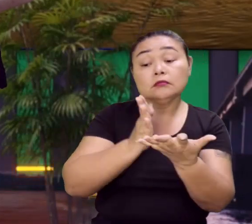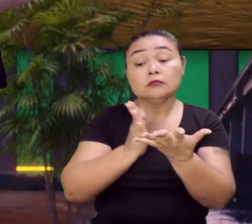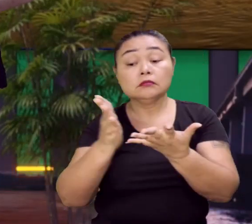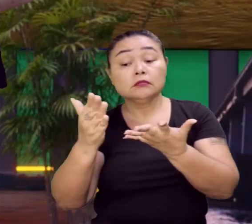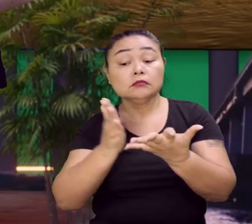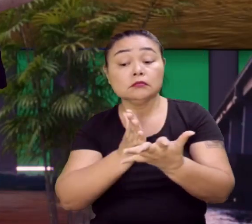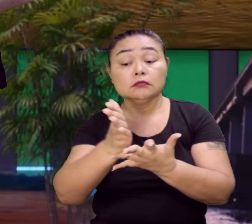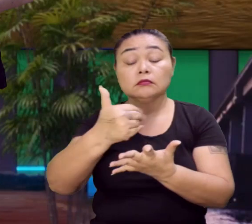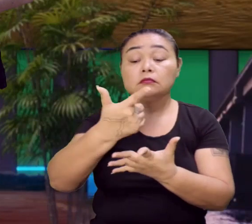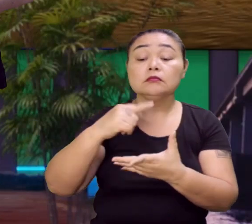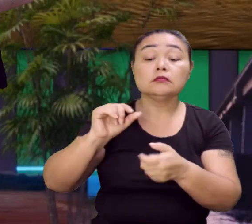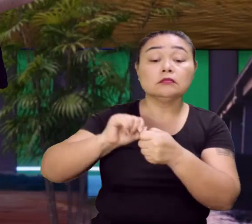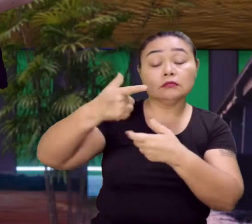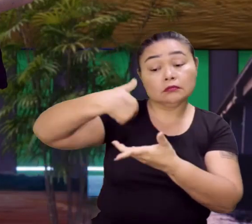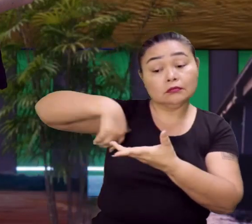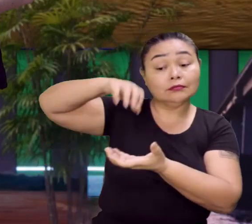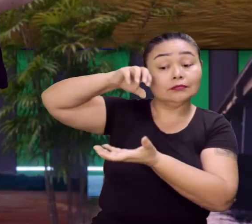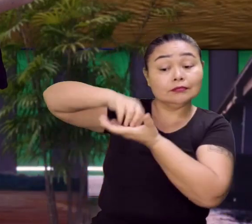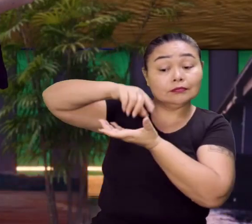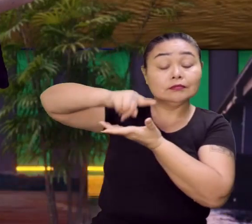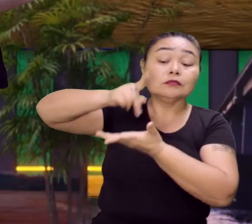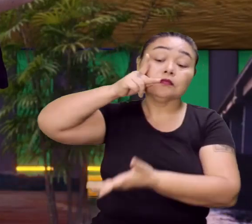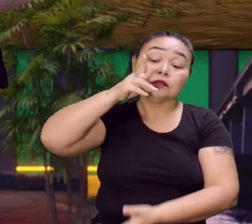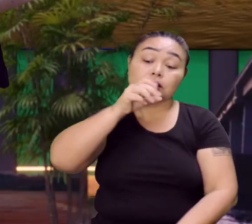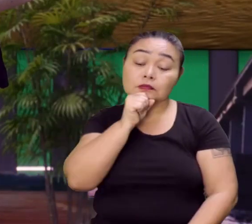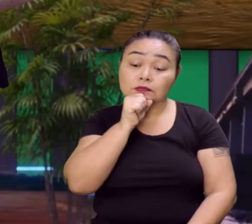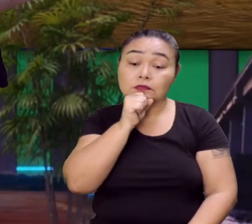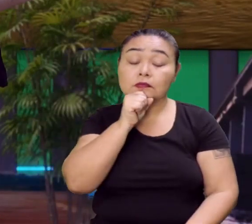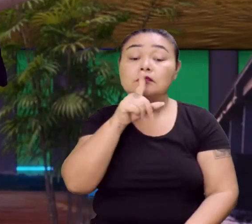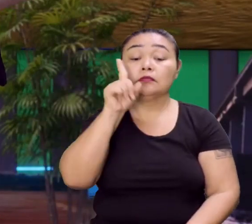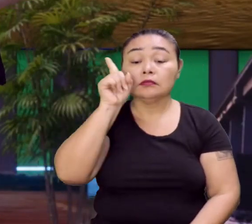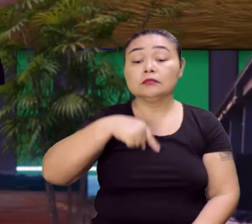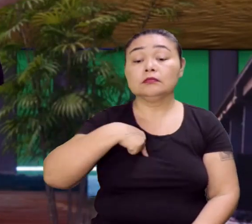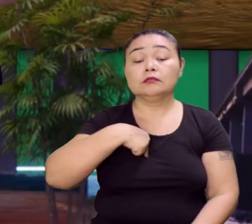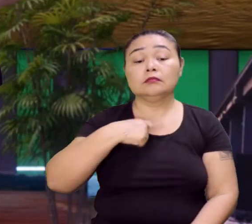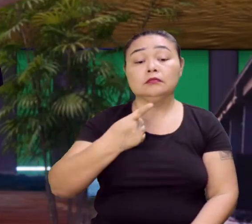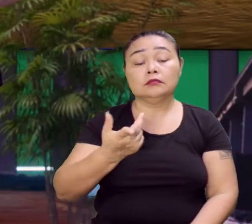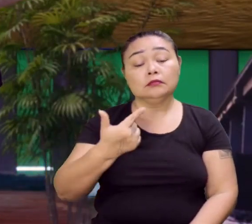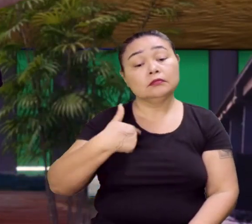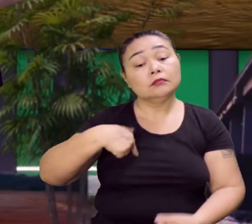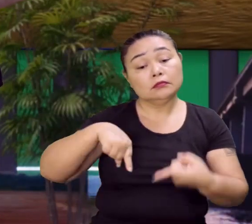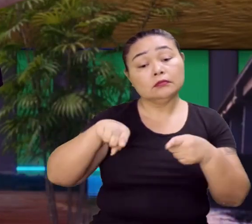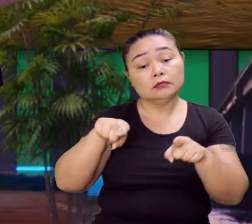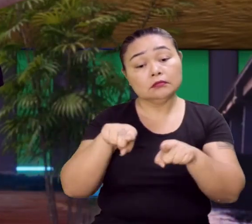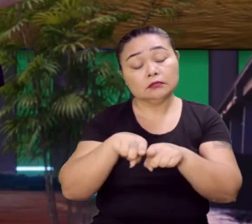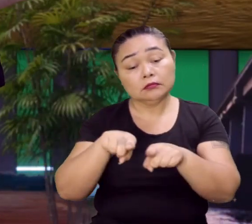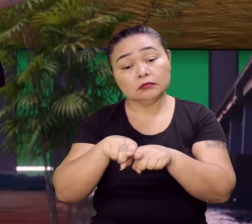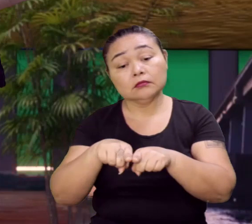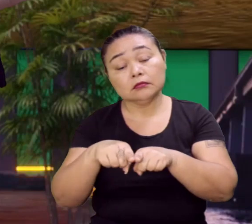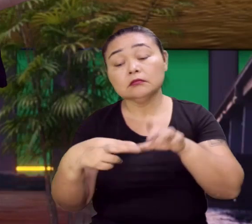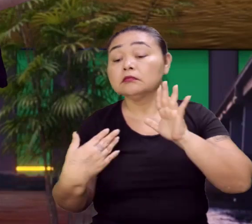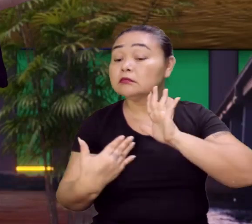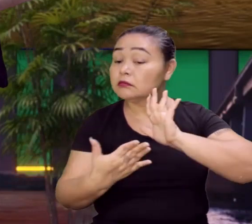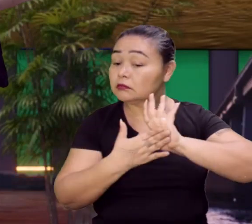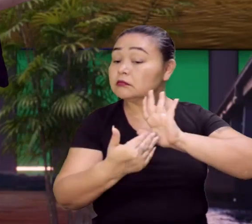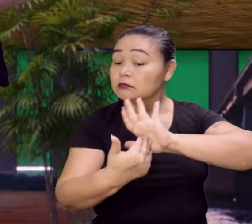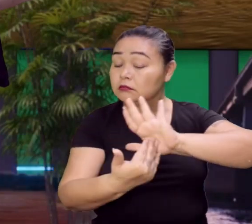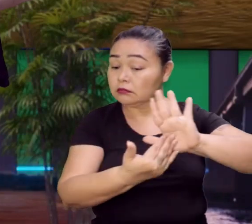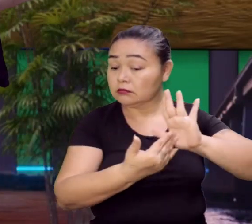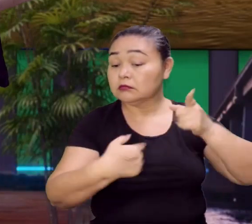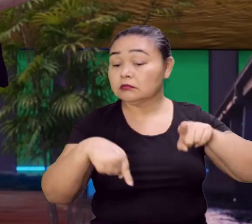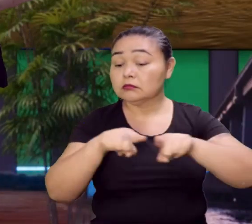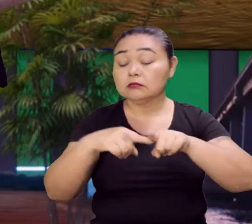ramificações das outras que são centrais aqui em Porto Velho. Muito bem. Não é isso? Isso. Isso também se retrata a questão de